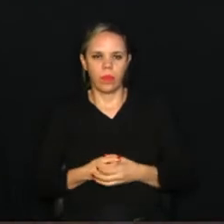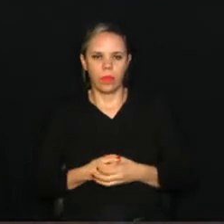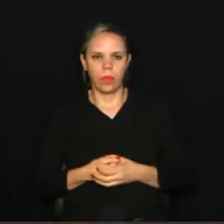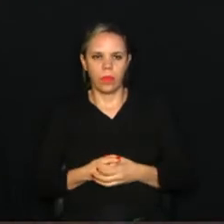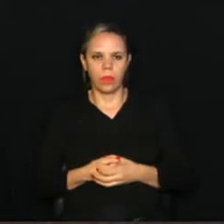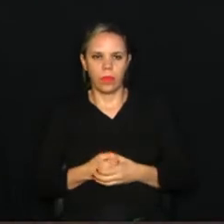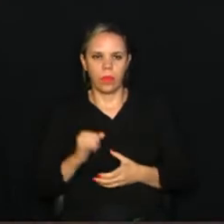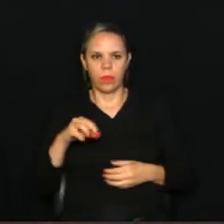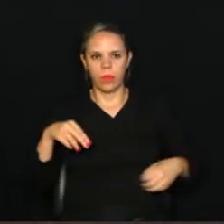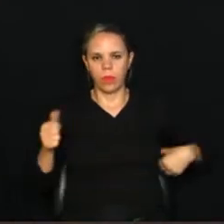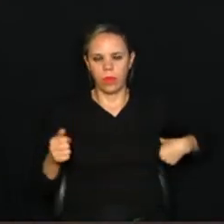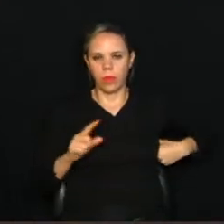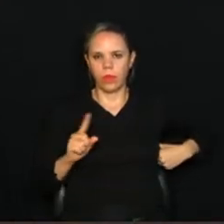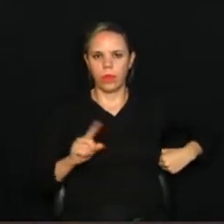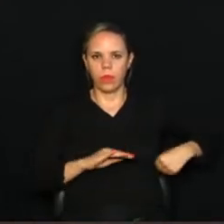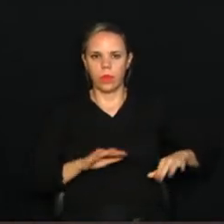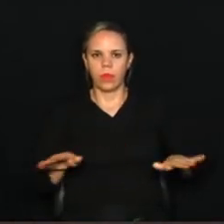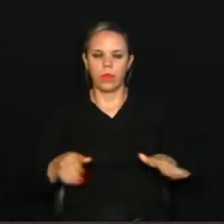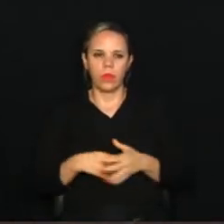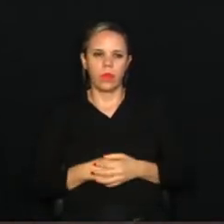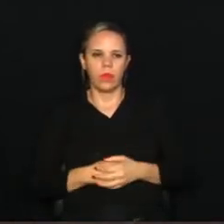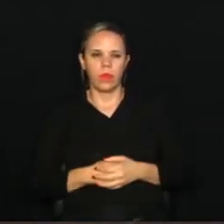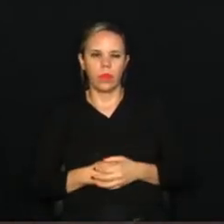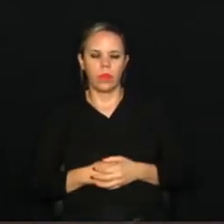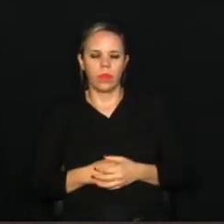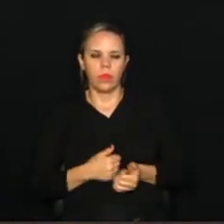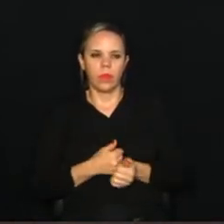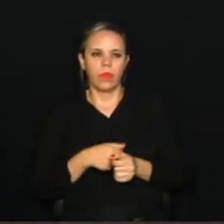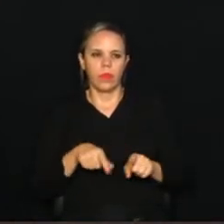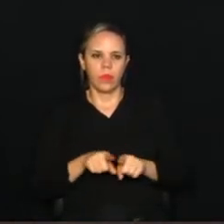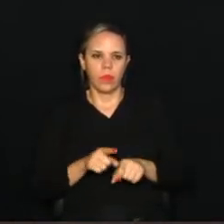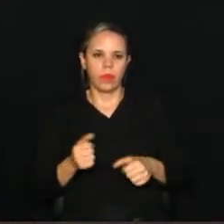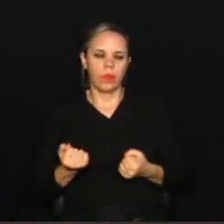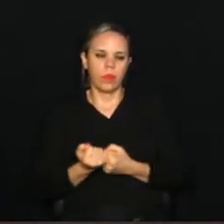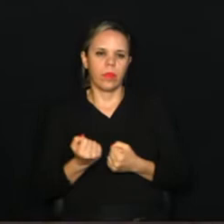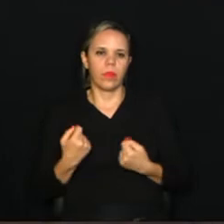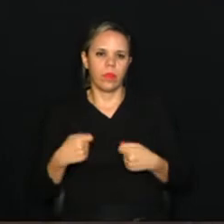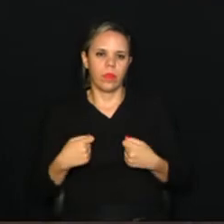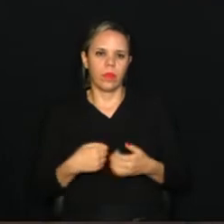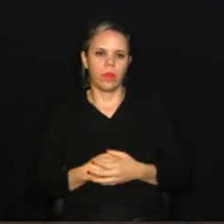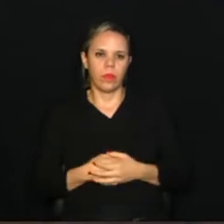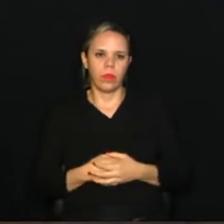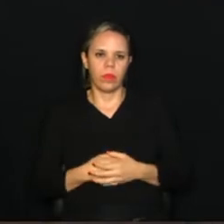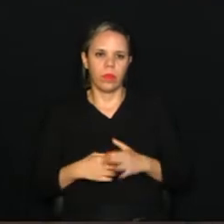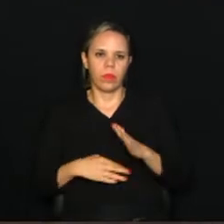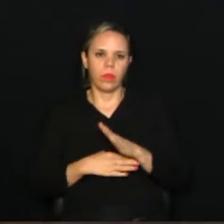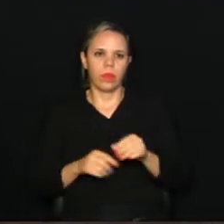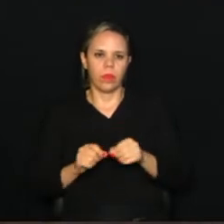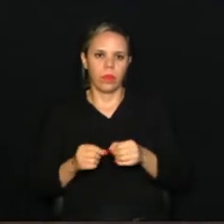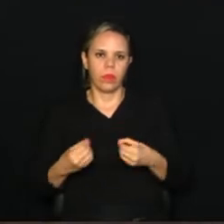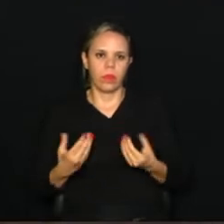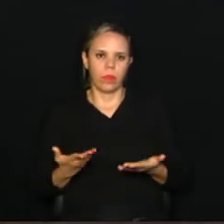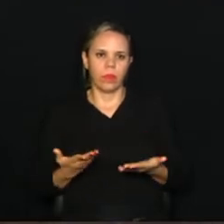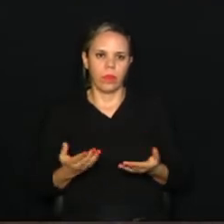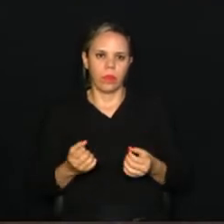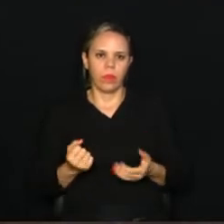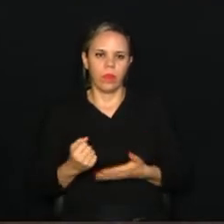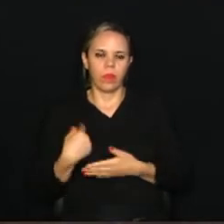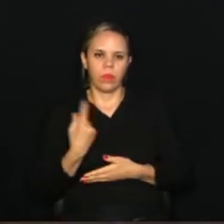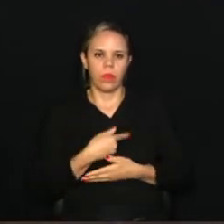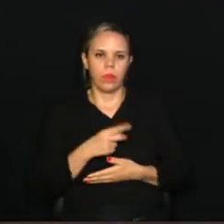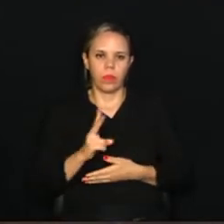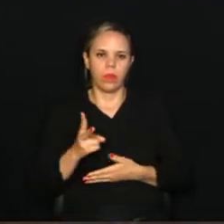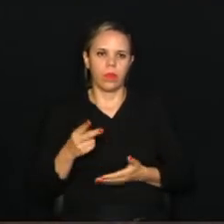a IMA, e não só acompanhando, mas dando o suporte necessário que o Legislativo tem que dar para poder a gente sempre